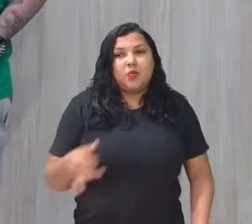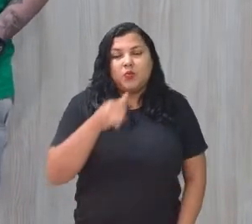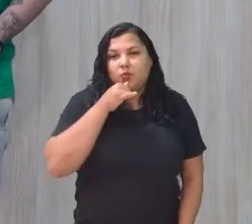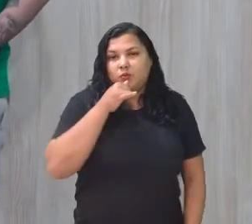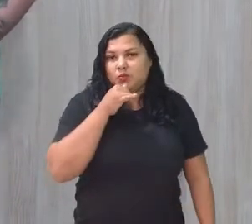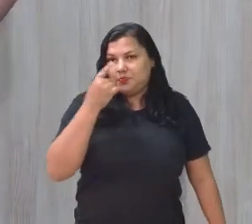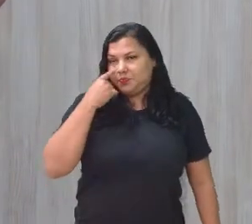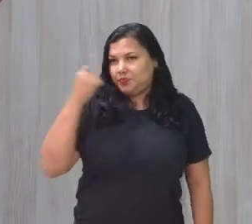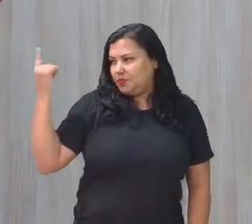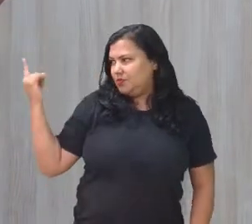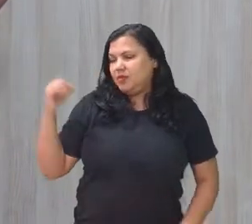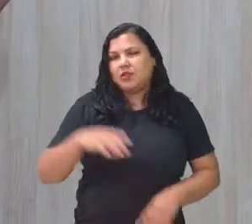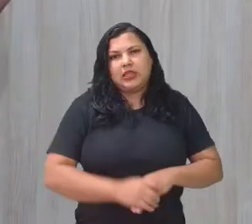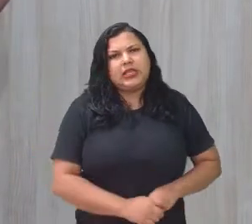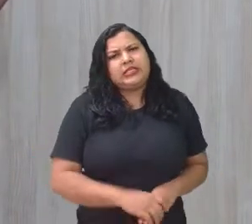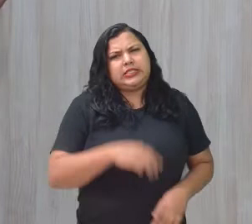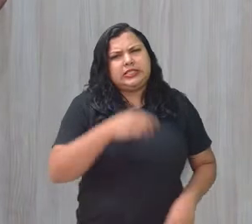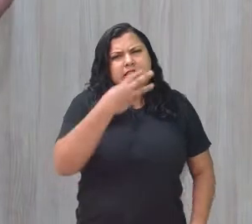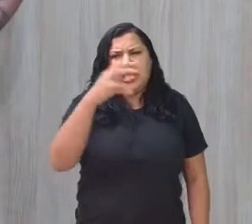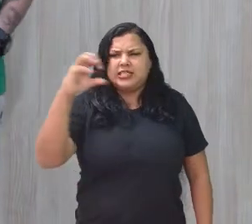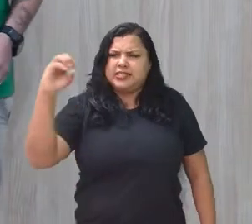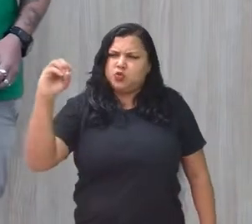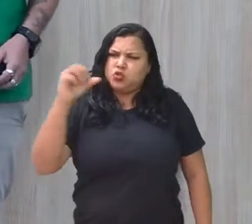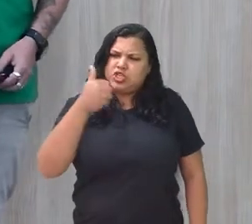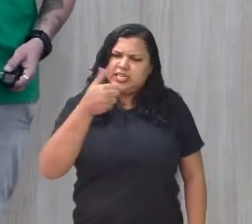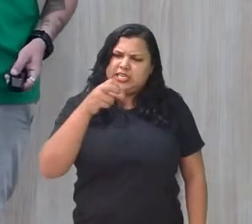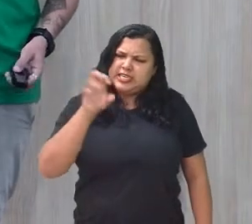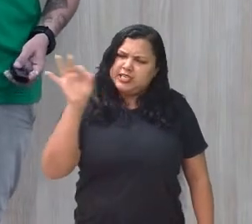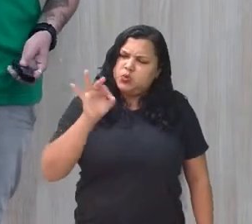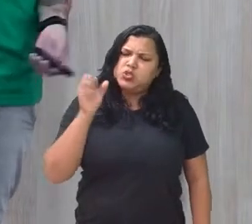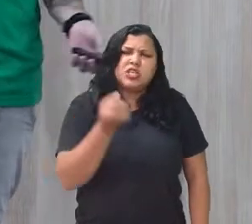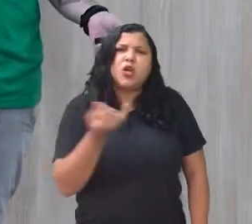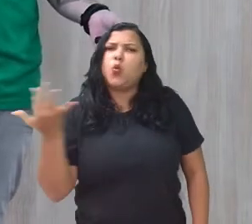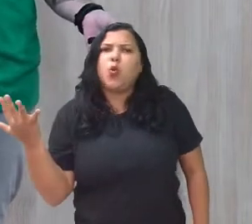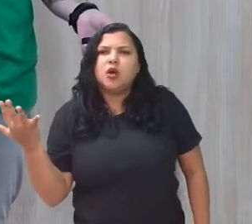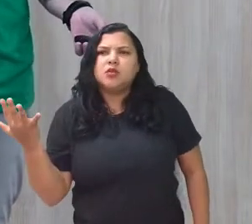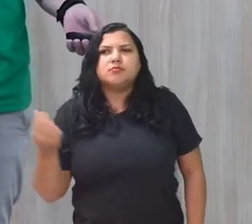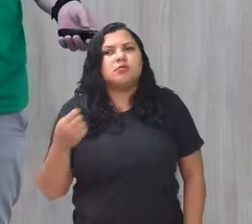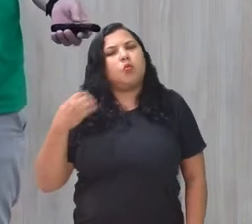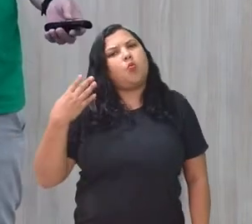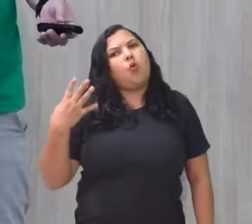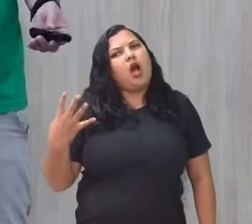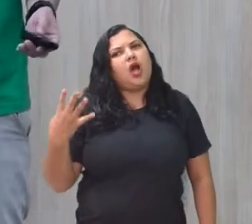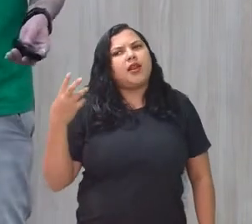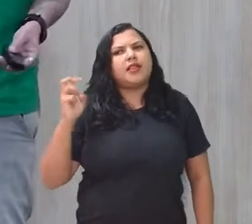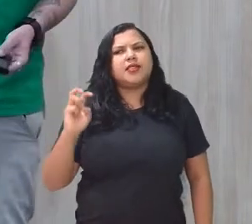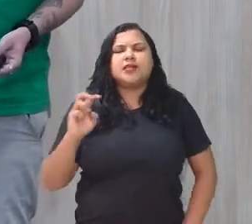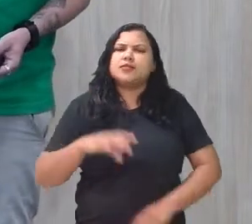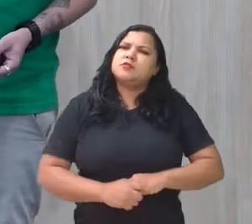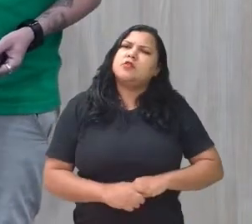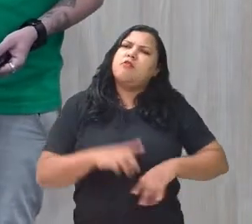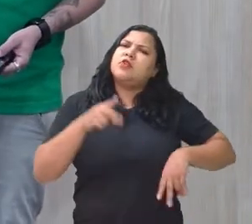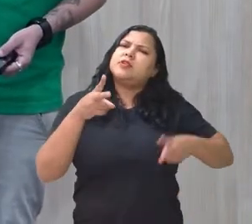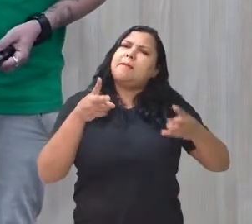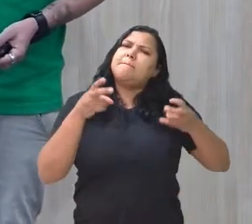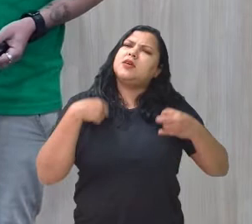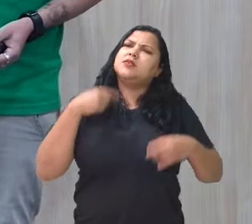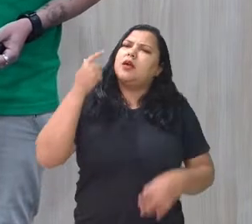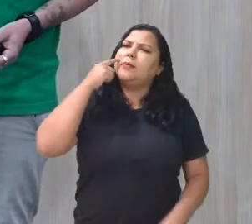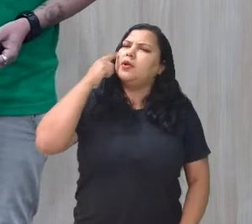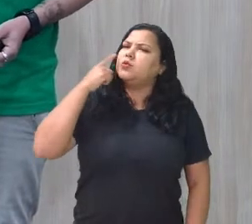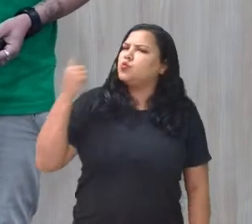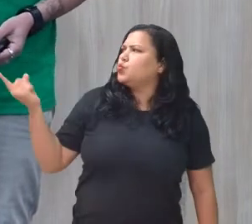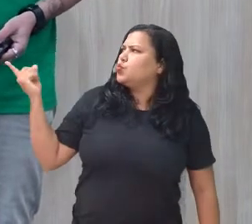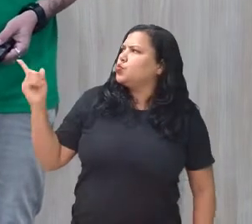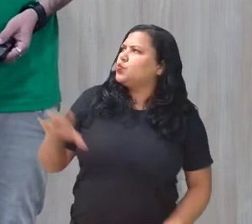exemplo, 15% de 300, eles chegaram lá na resposta 45. Será que você, observando esses valores